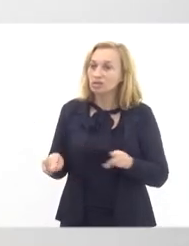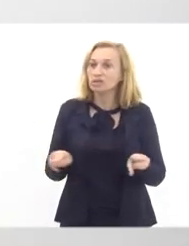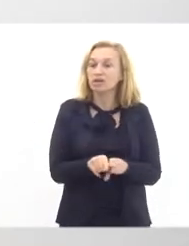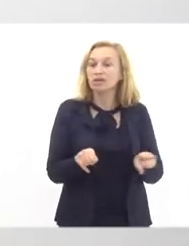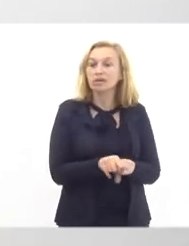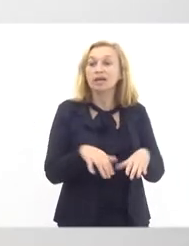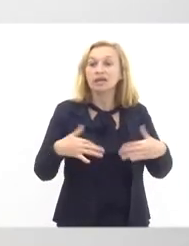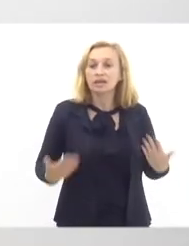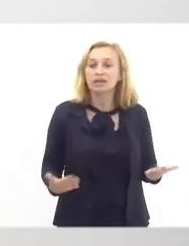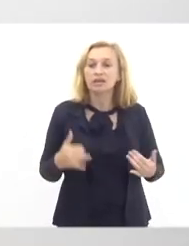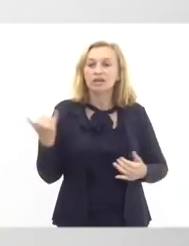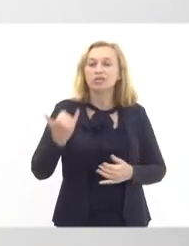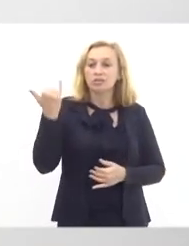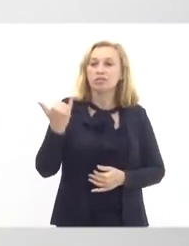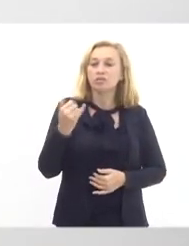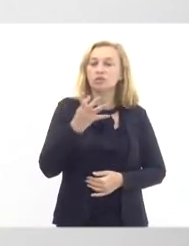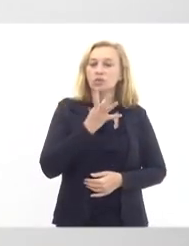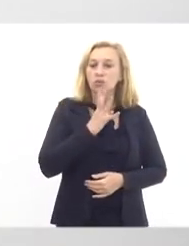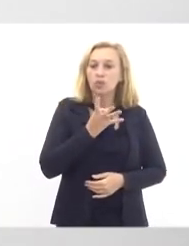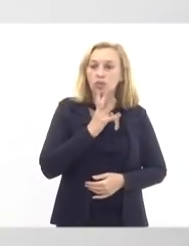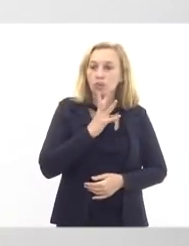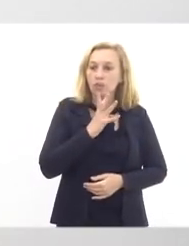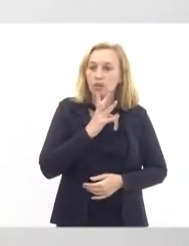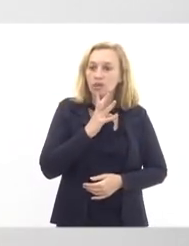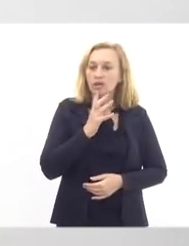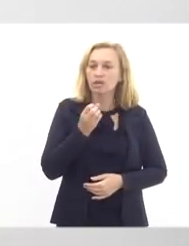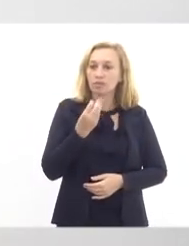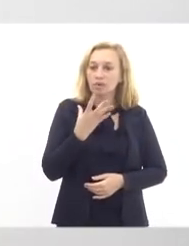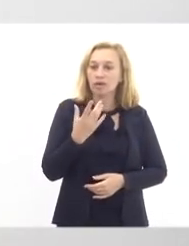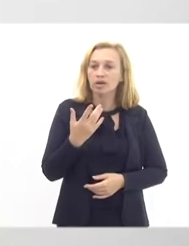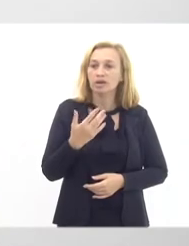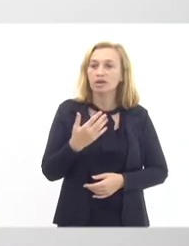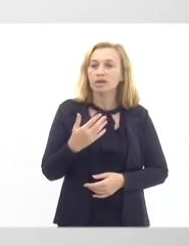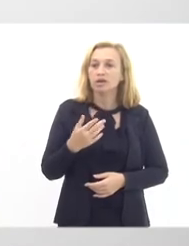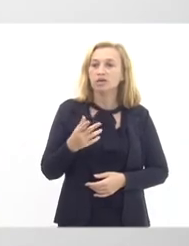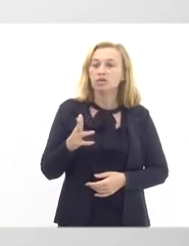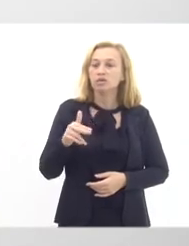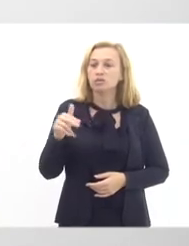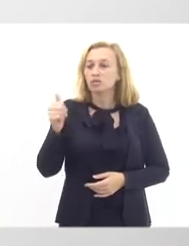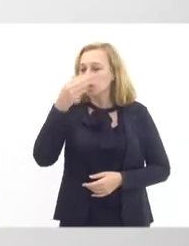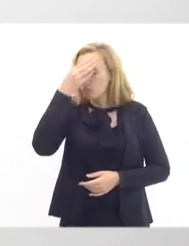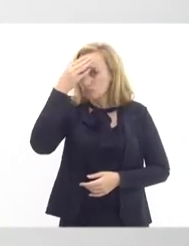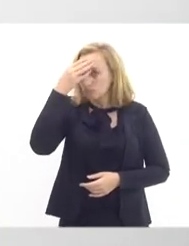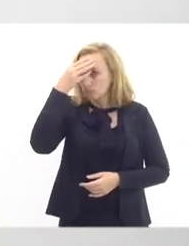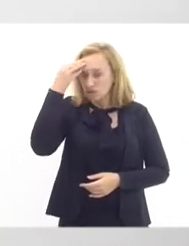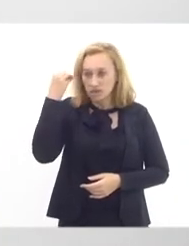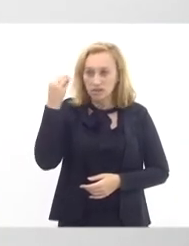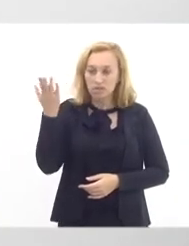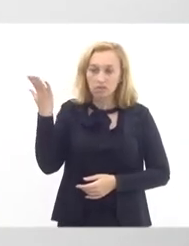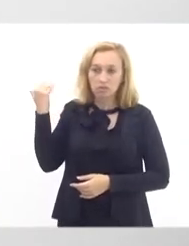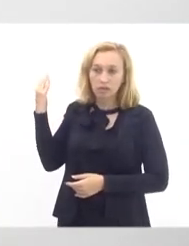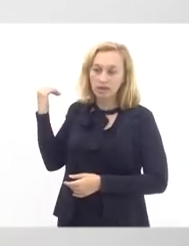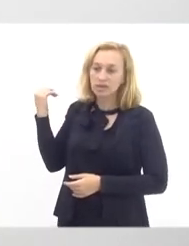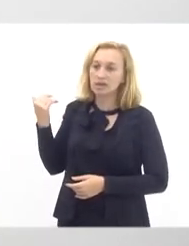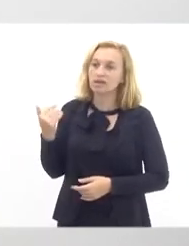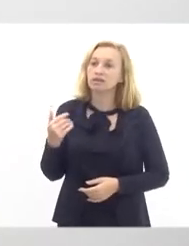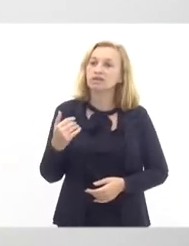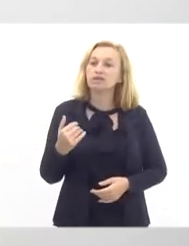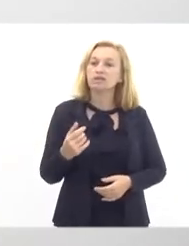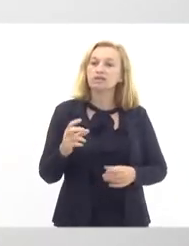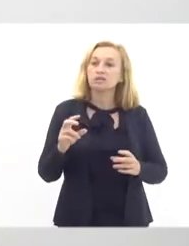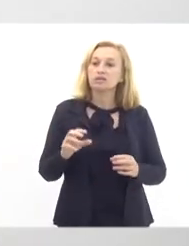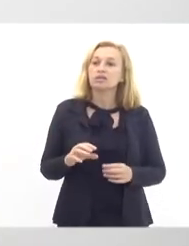Então, é importante se dar o reconhecimento. A gente não pode andar para frente sem esquecer o nosso passado, né? Então, são